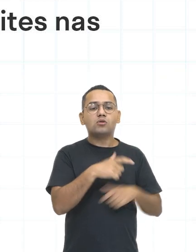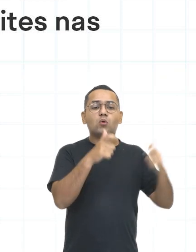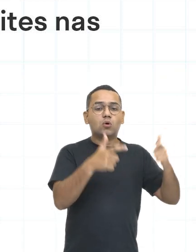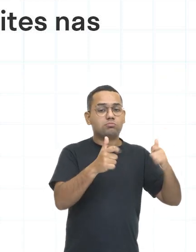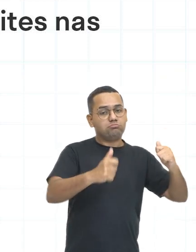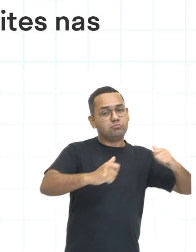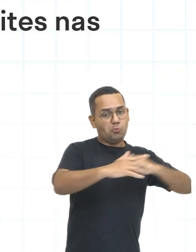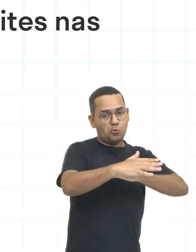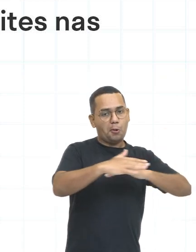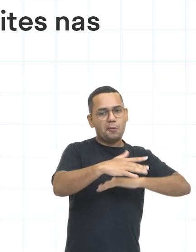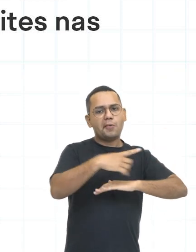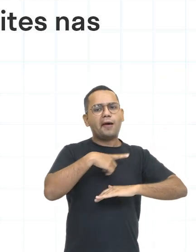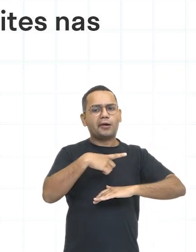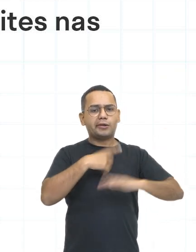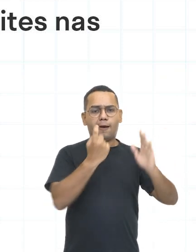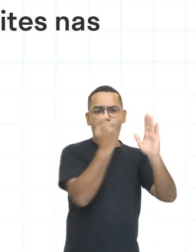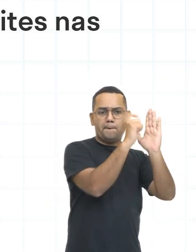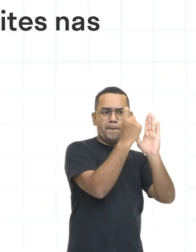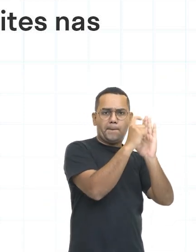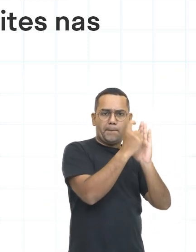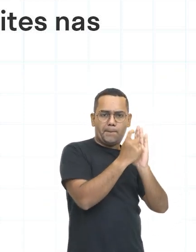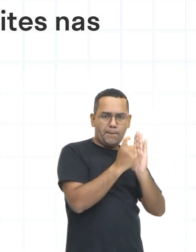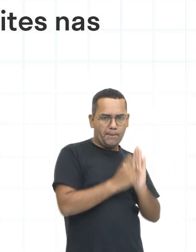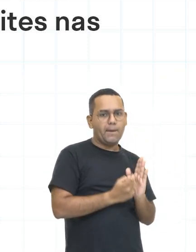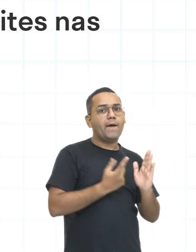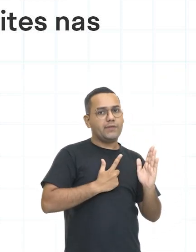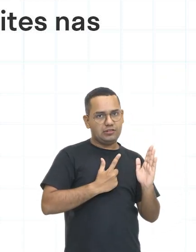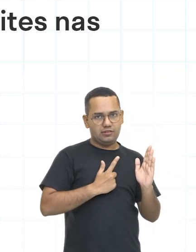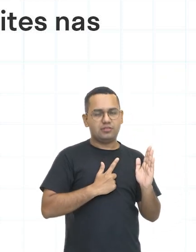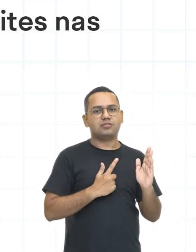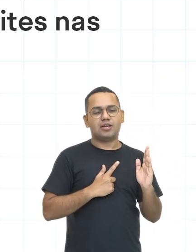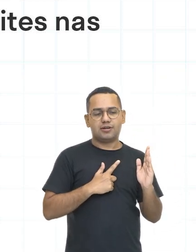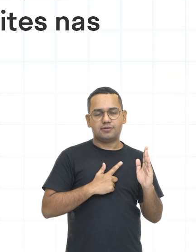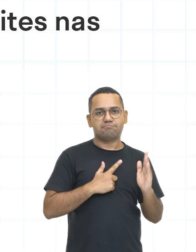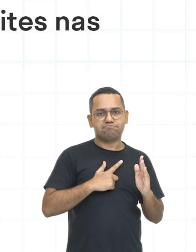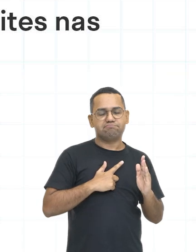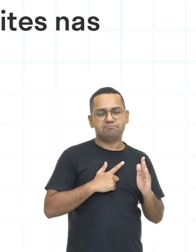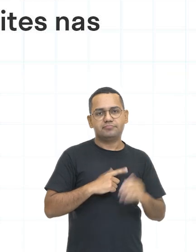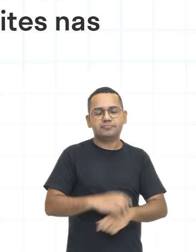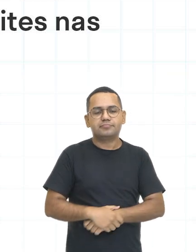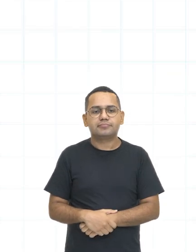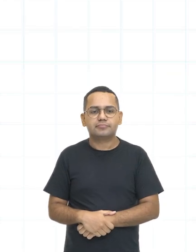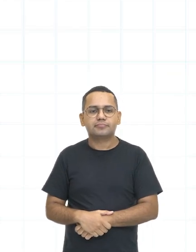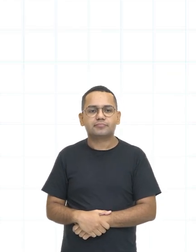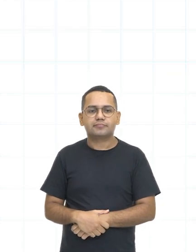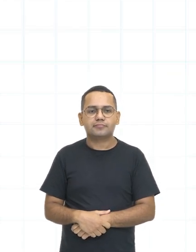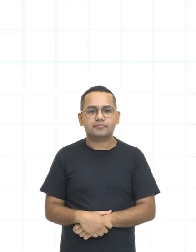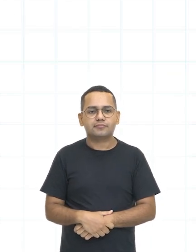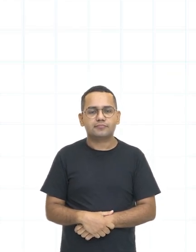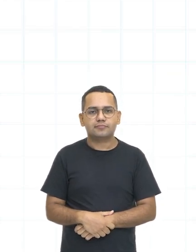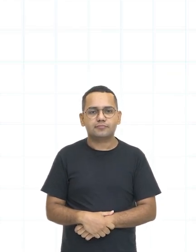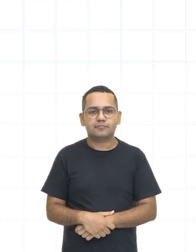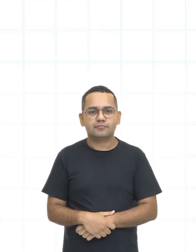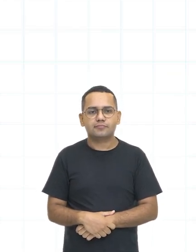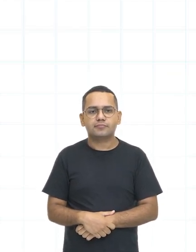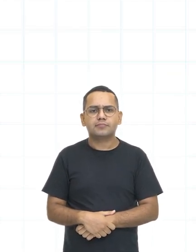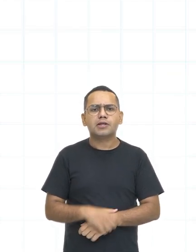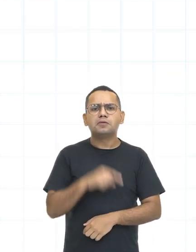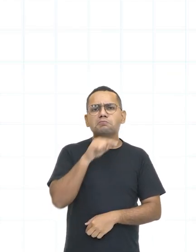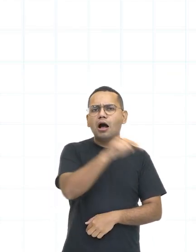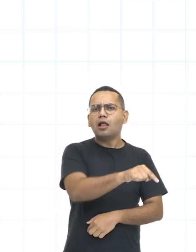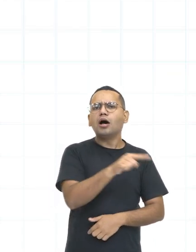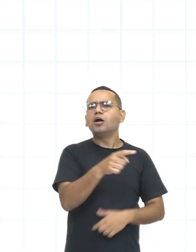onde temos um visual cheio de grafites nas paredes das grandes cidades. Bem, o rap ele saiu